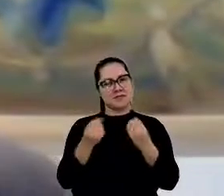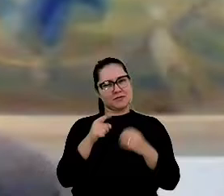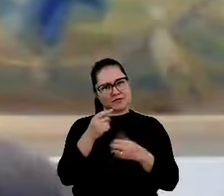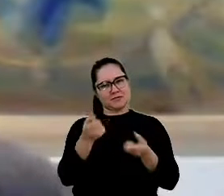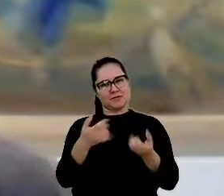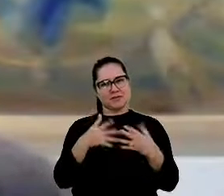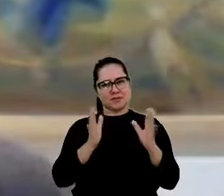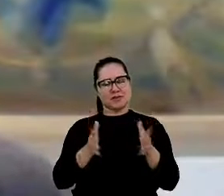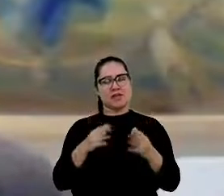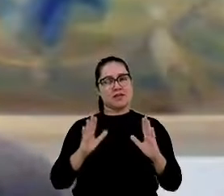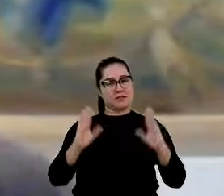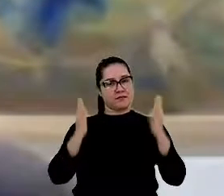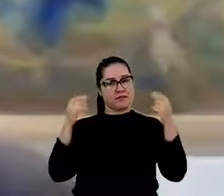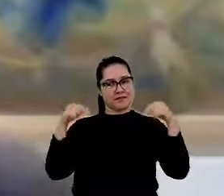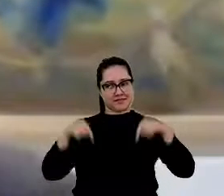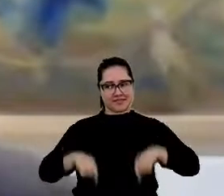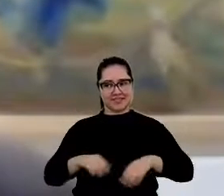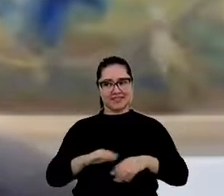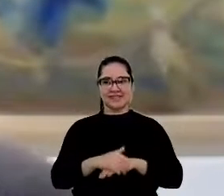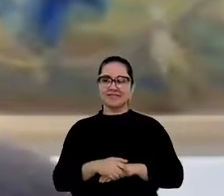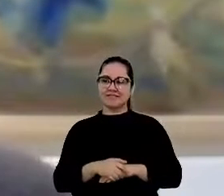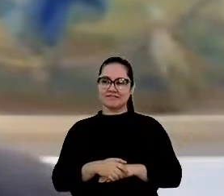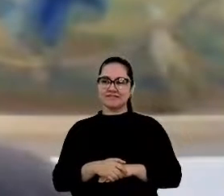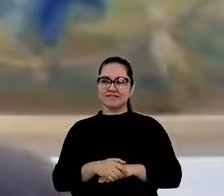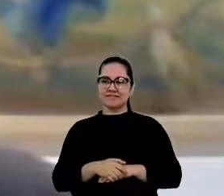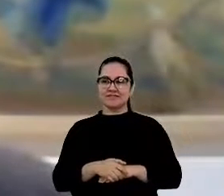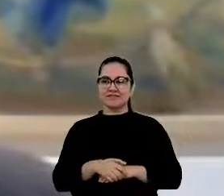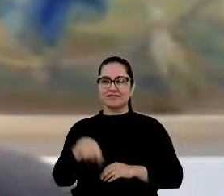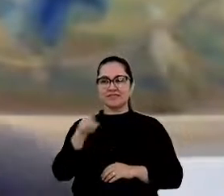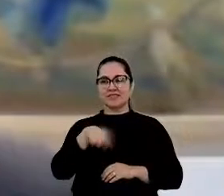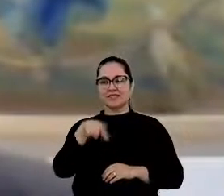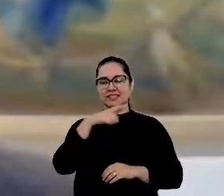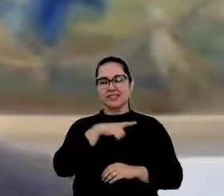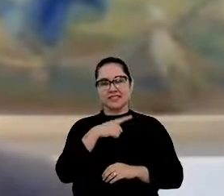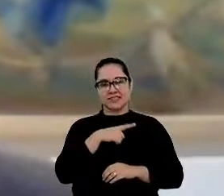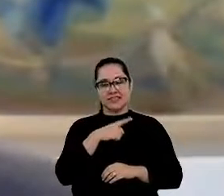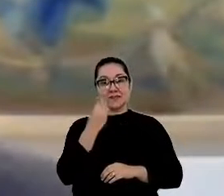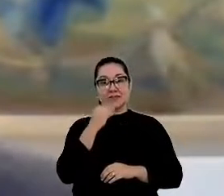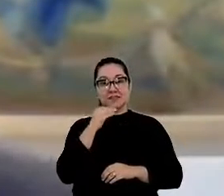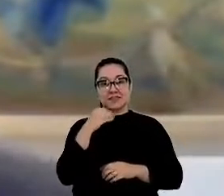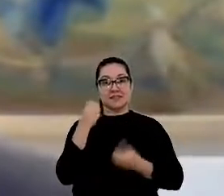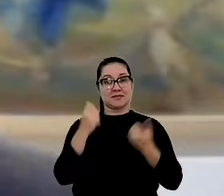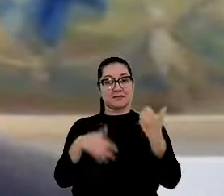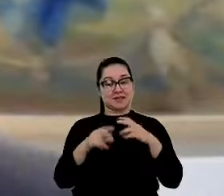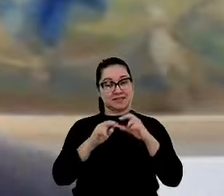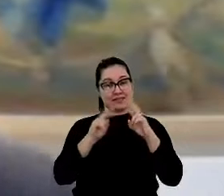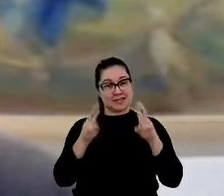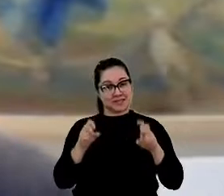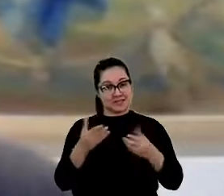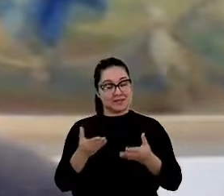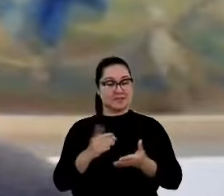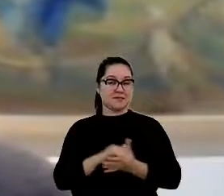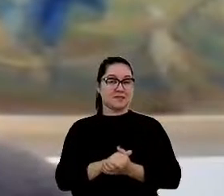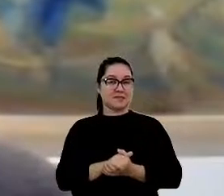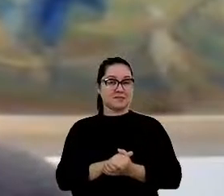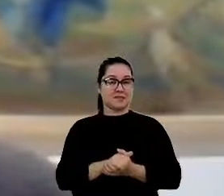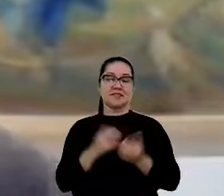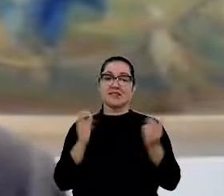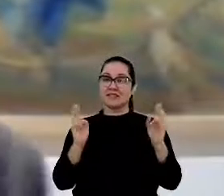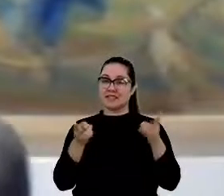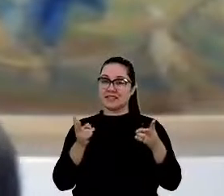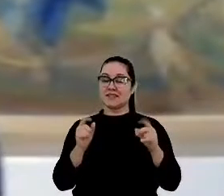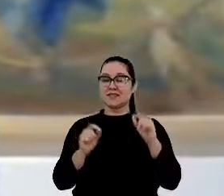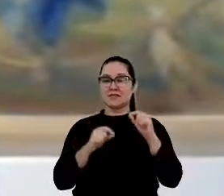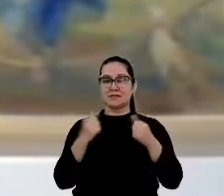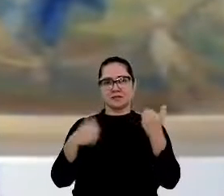num evento desse, do Santo da Grandeza do América, vocês terem a oportunidade de falar sobre isso aqui. Da mesma forma que nós falamos